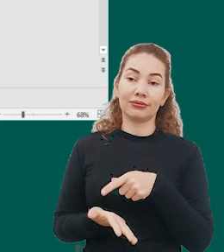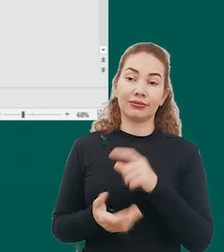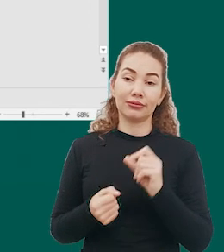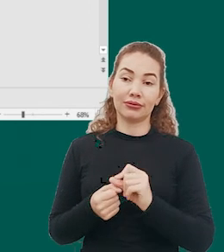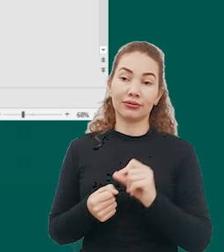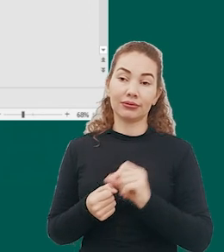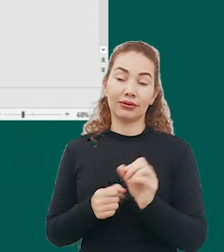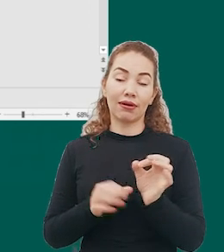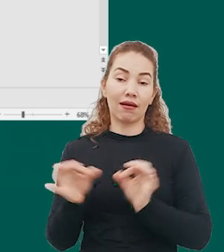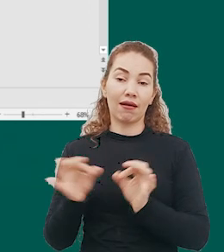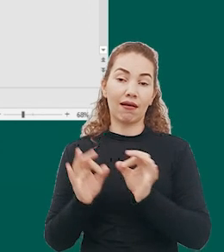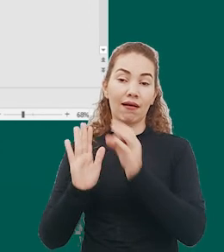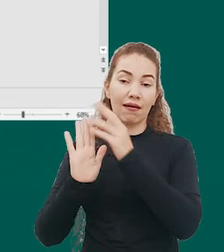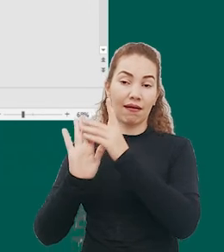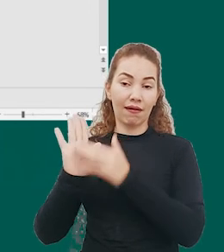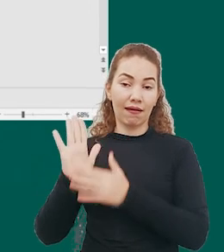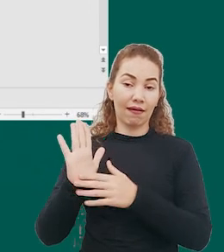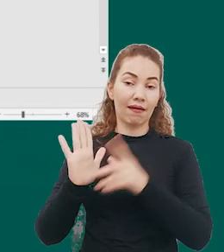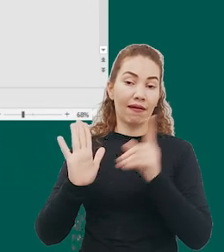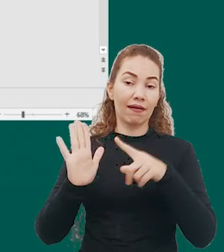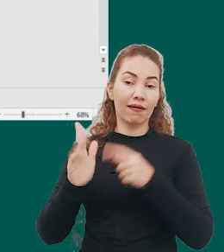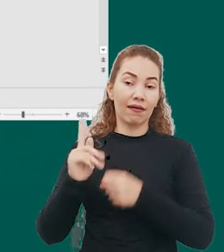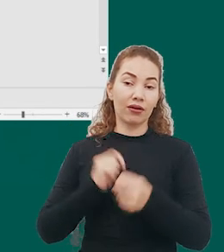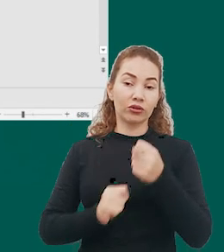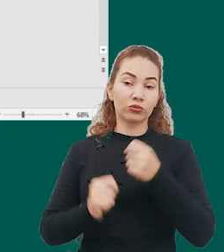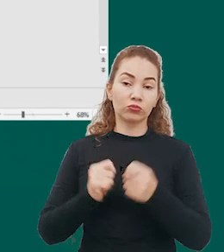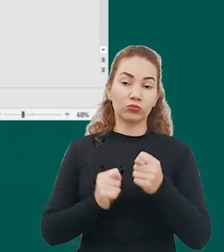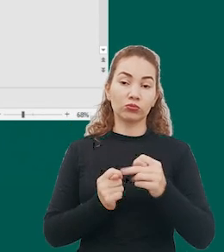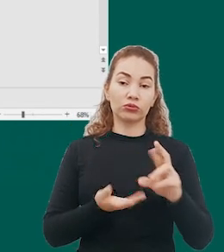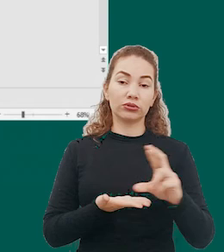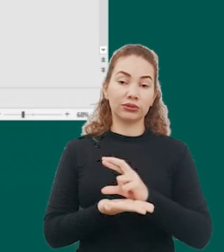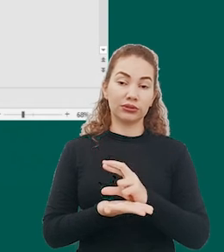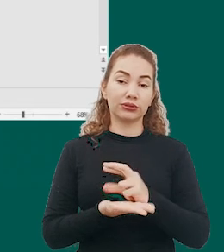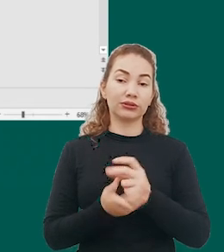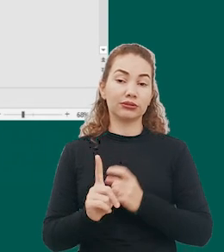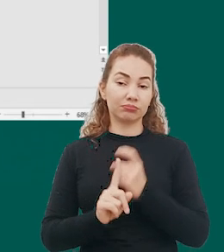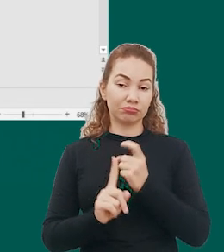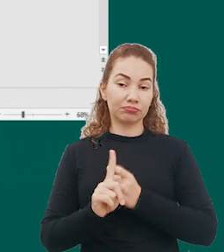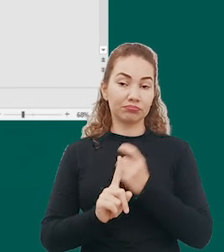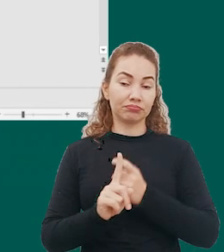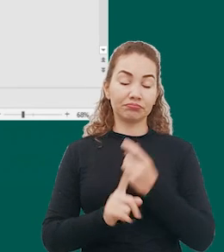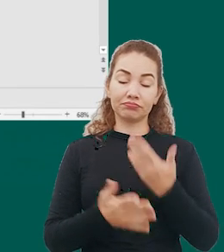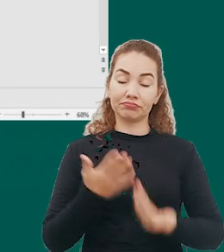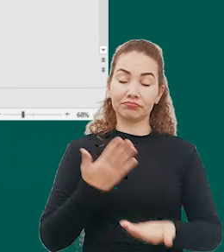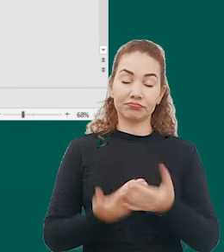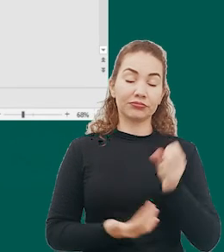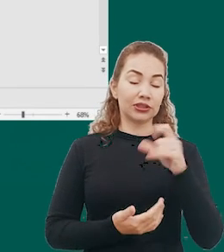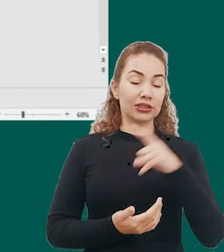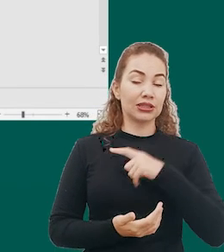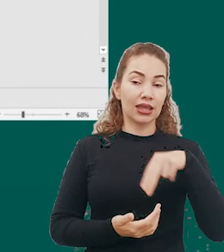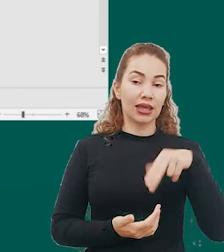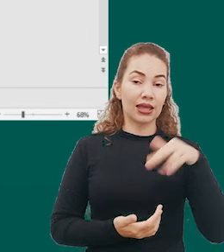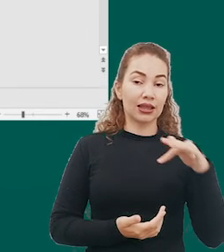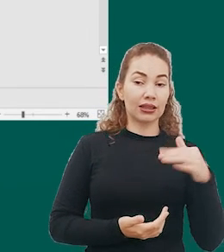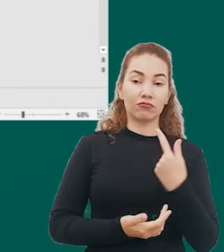ao formulário, né? Que é o controle das receitas mensais, independente de ter nota ou